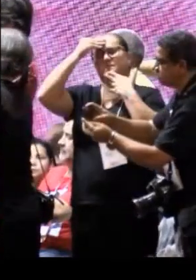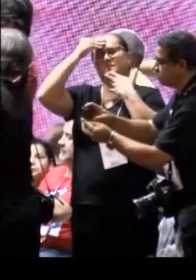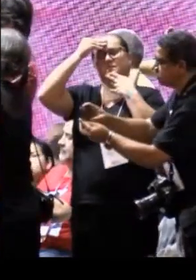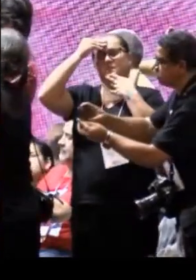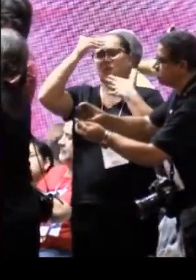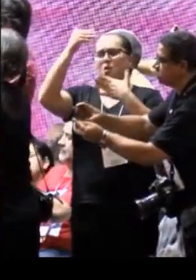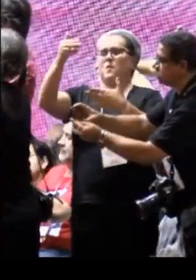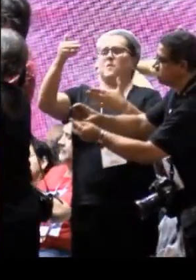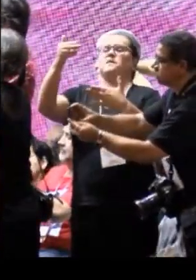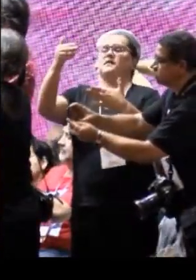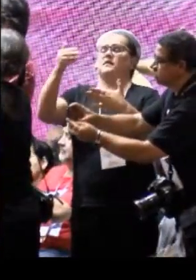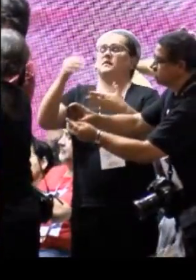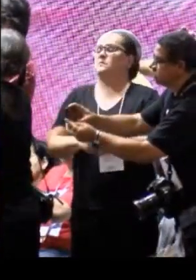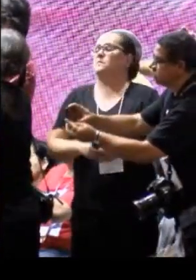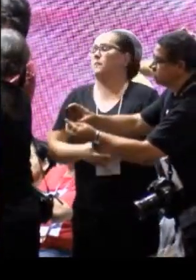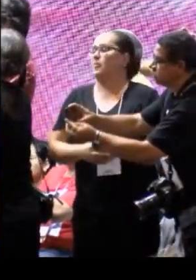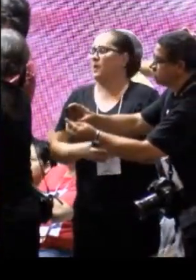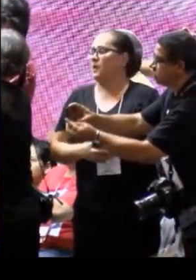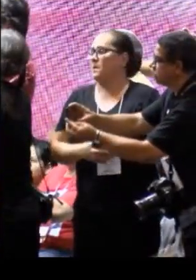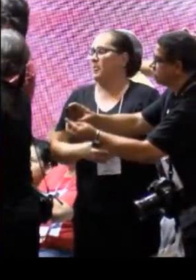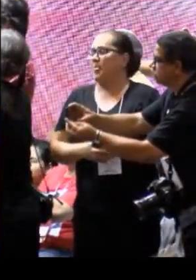obrigado, meus companheiros.